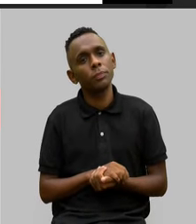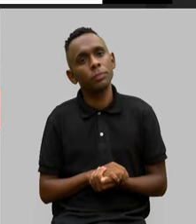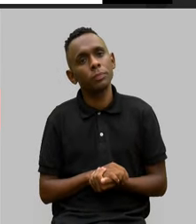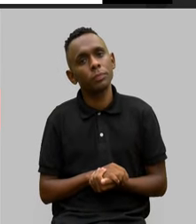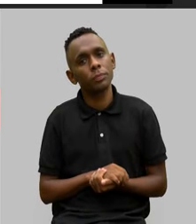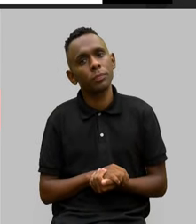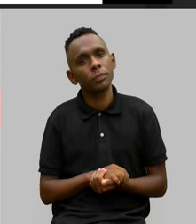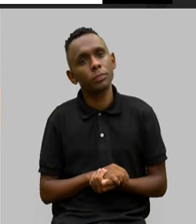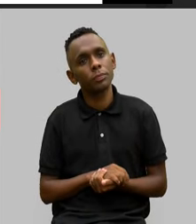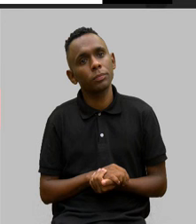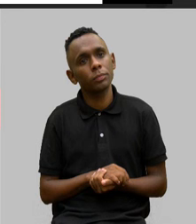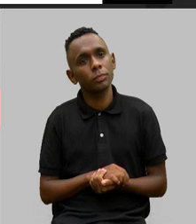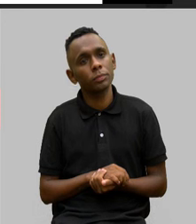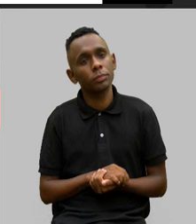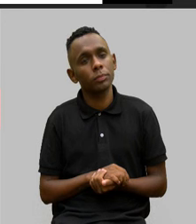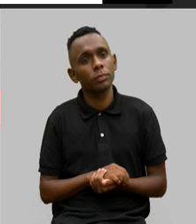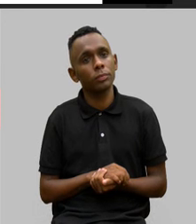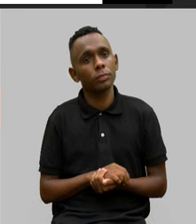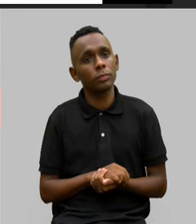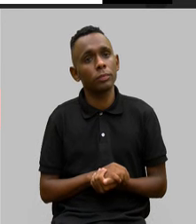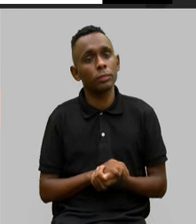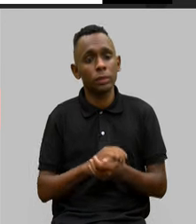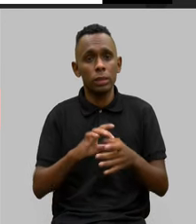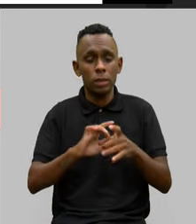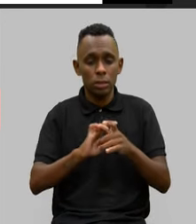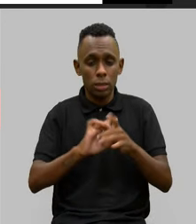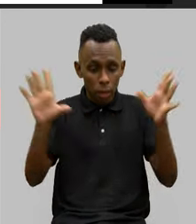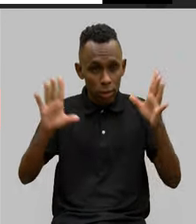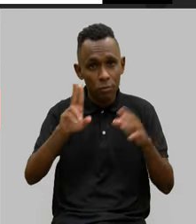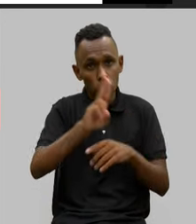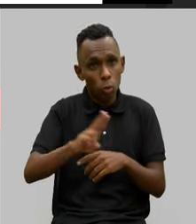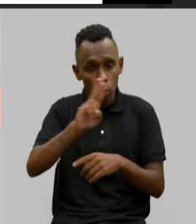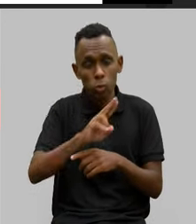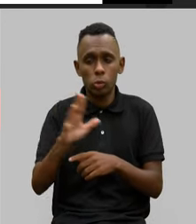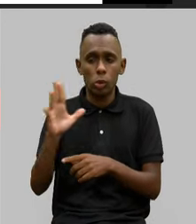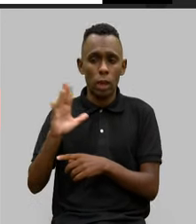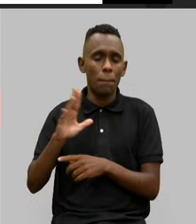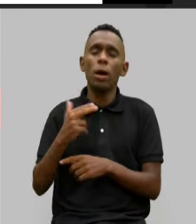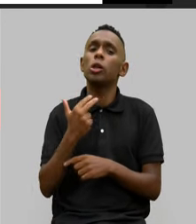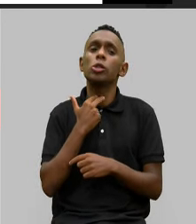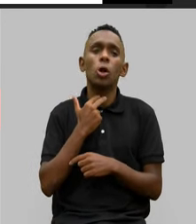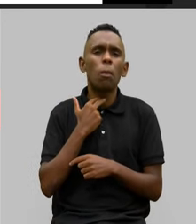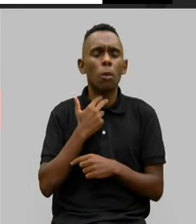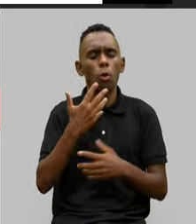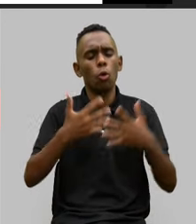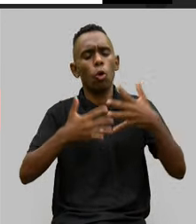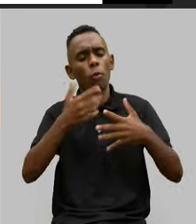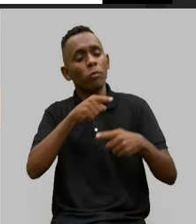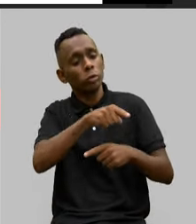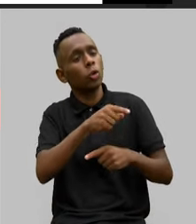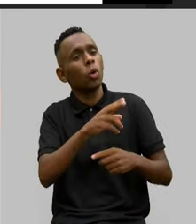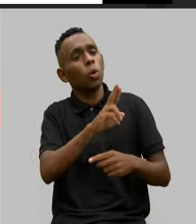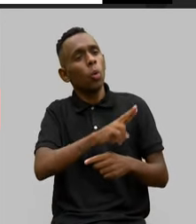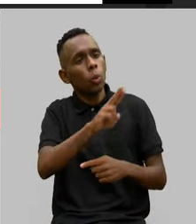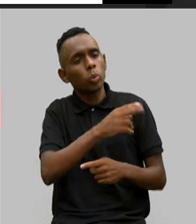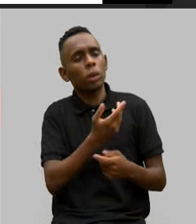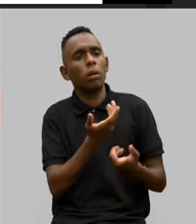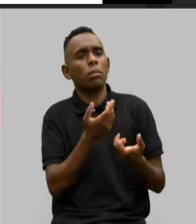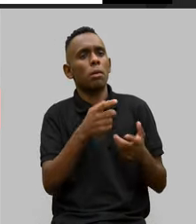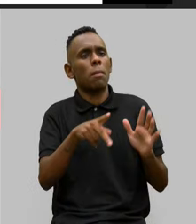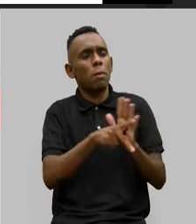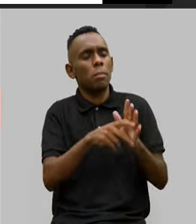eh a legalização do uso medicinal da cannabis não deve ser confundida com a legalização do uso Recreativo